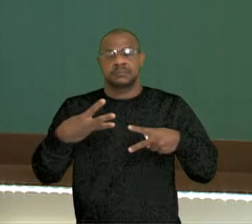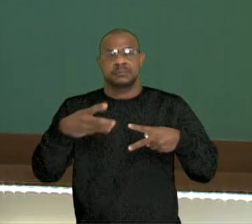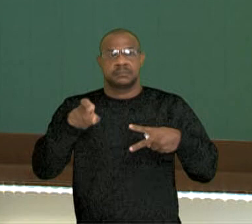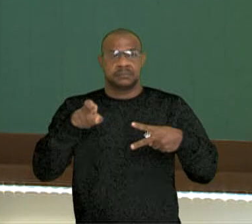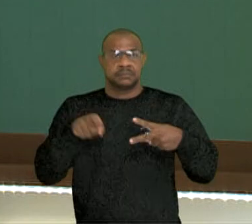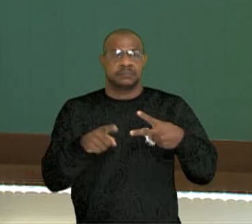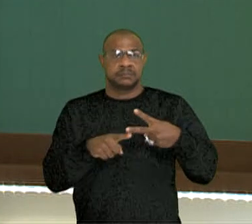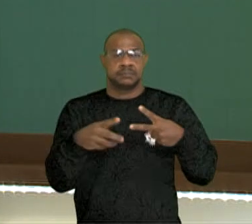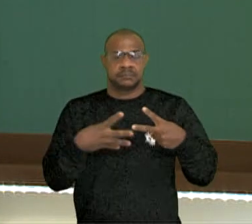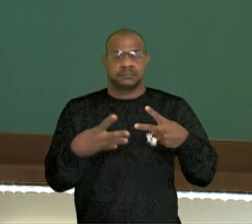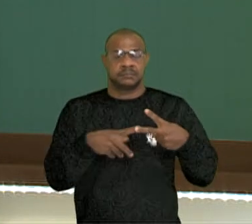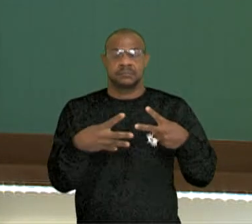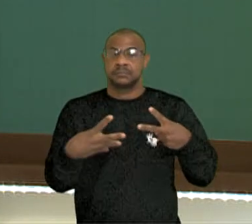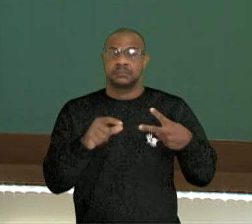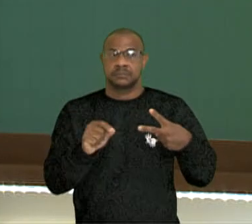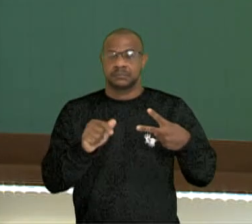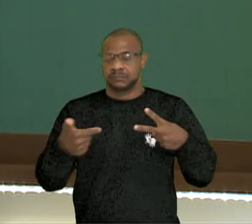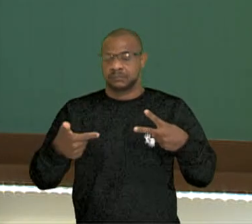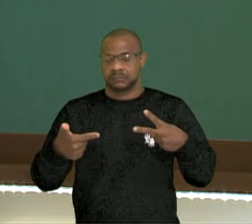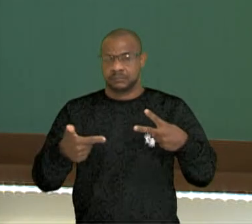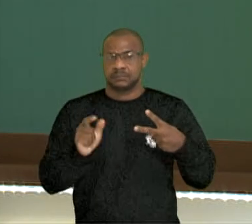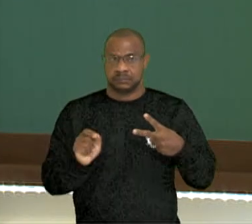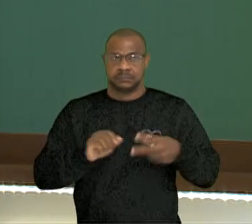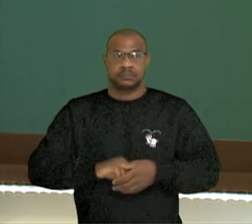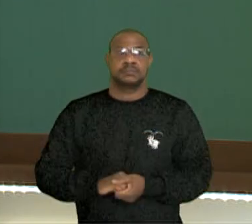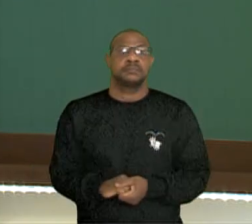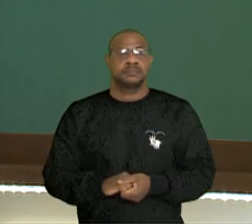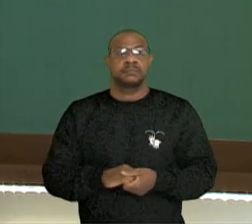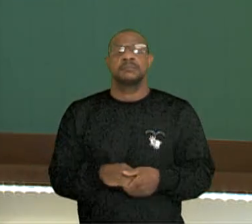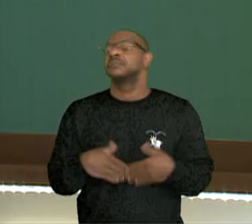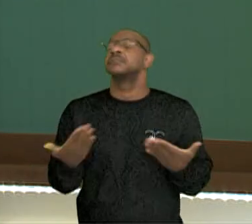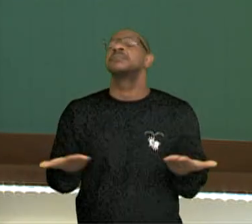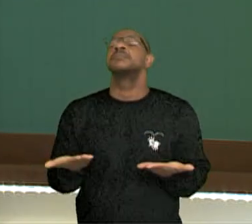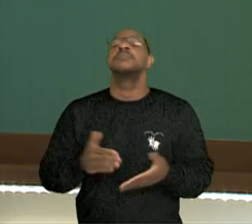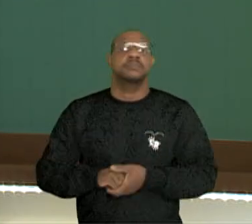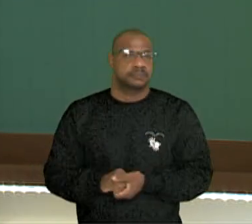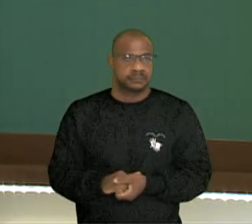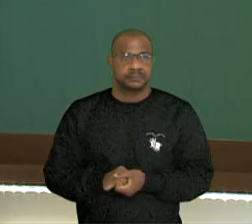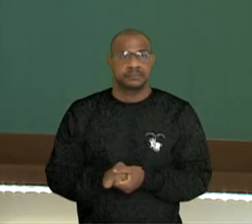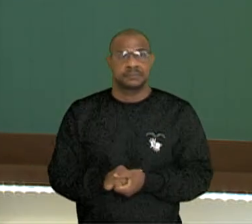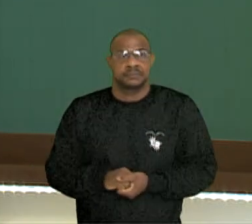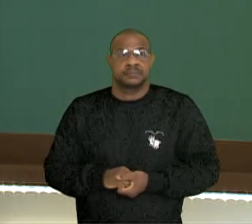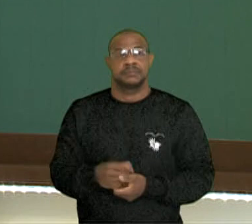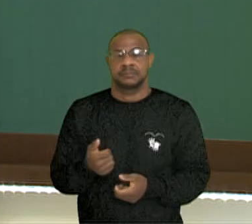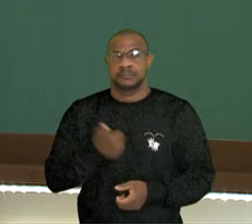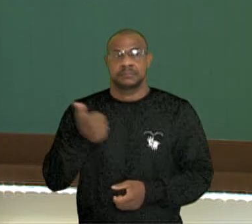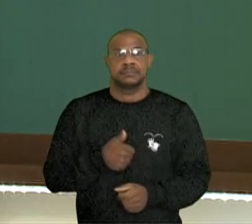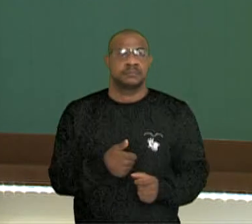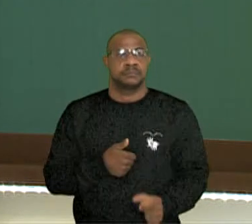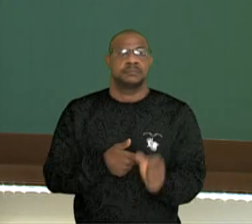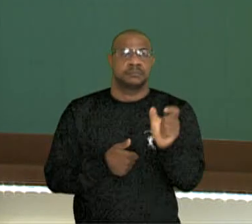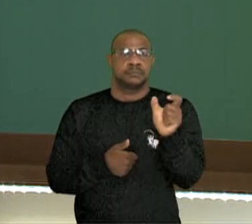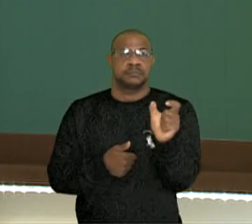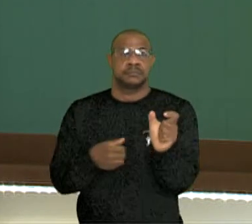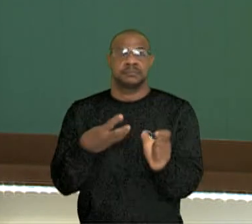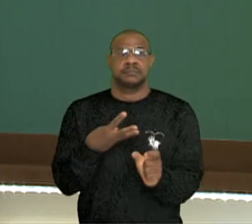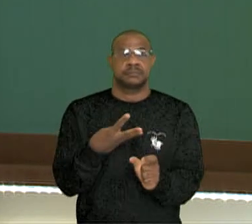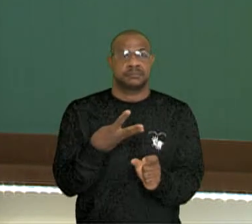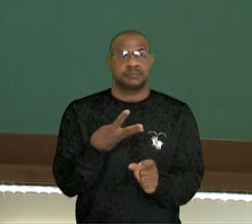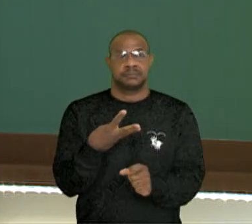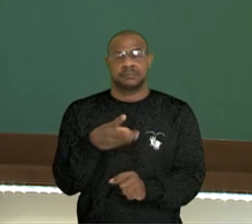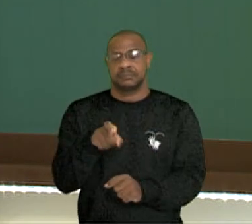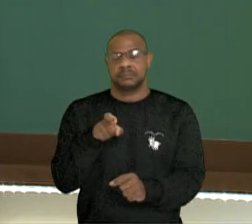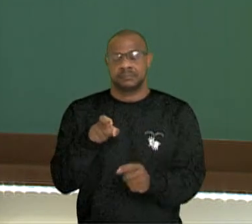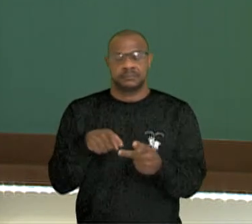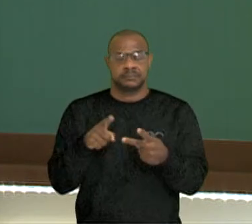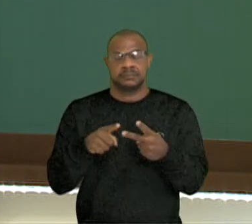Raiz quadrada de 4, 2, ok? E daí, ó, o primeiro termo é 3x, nós verificamos